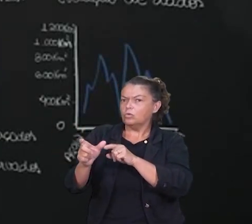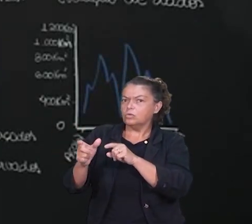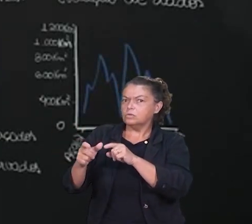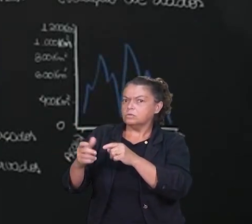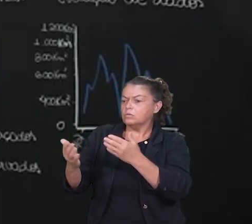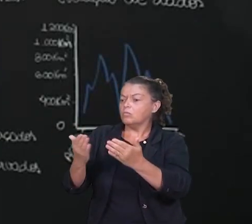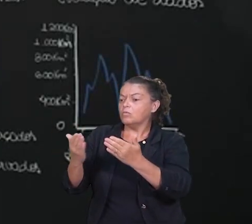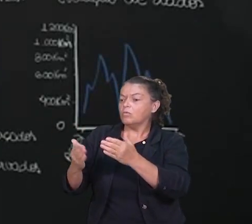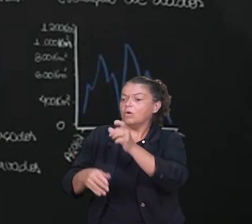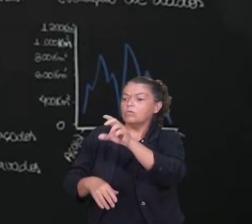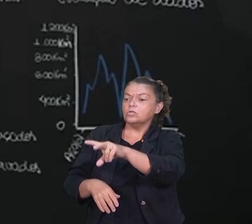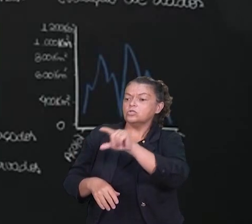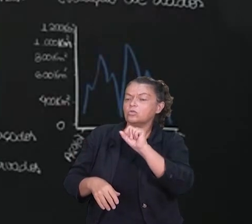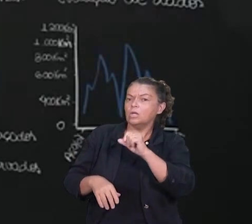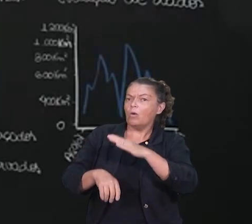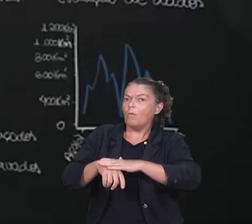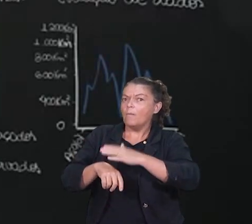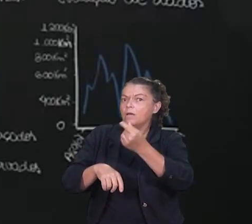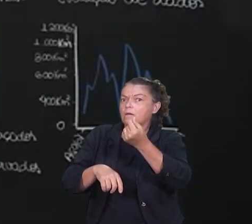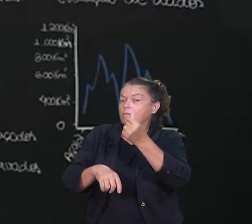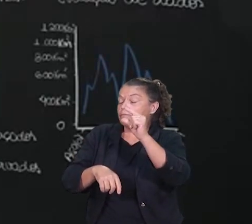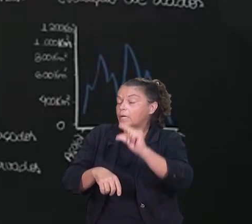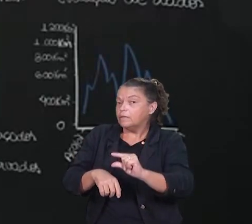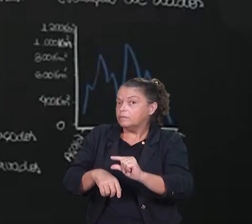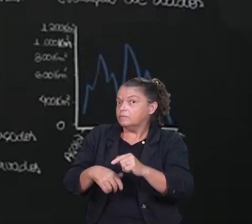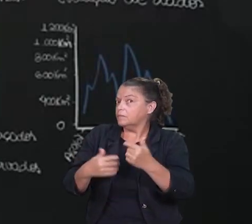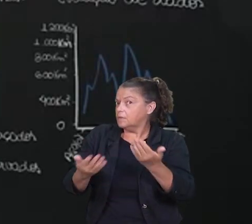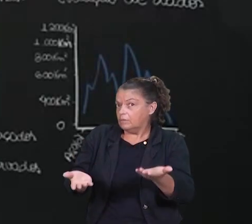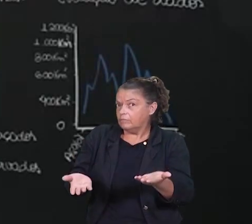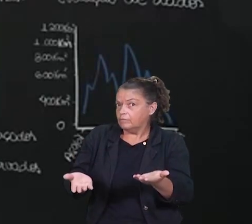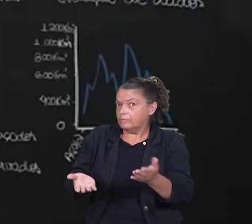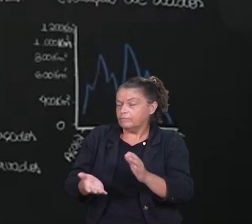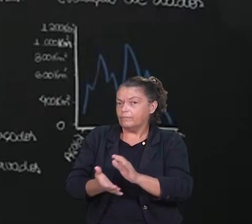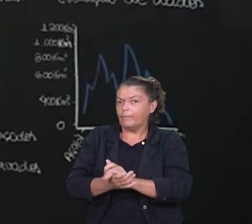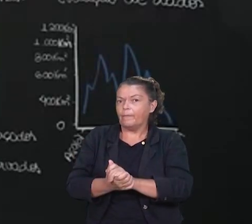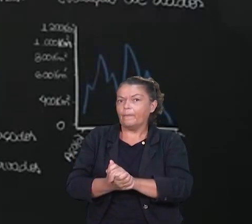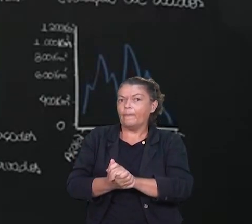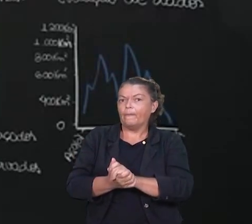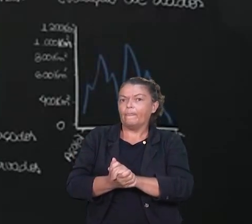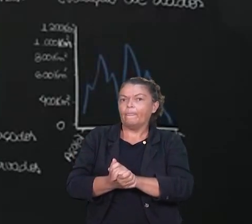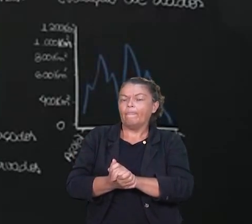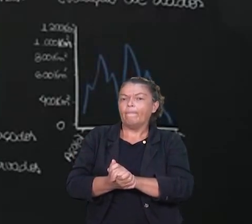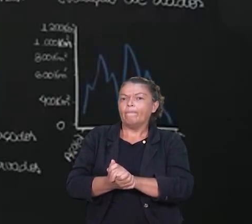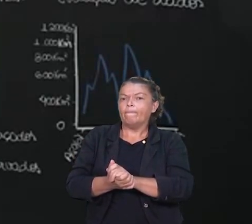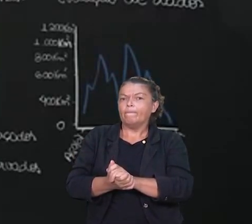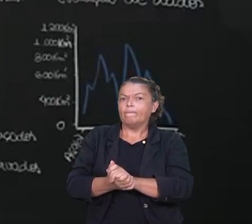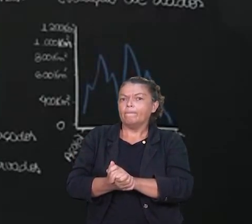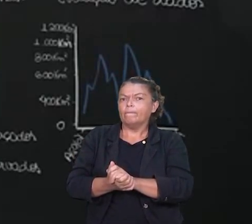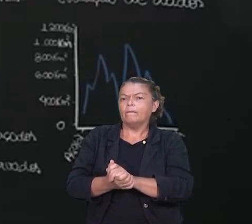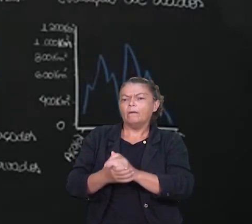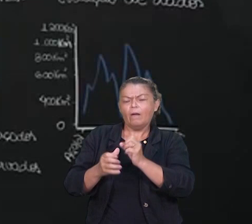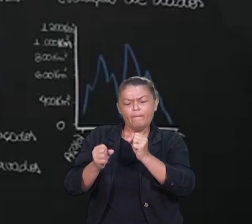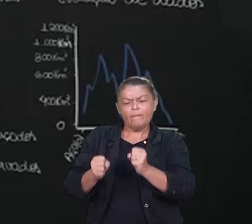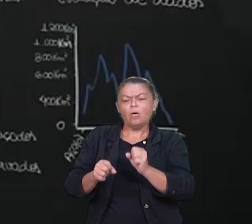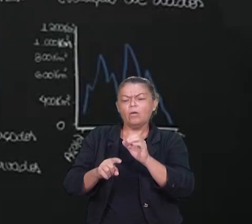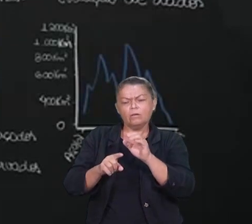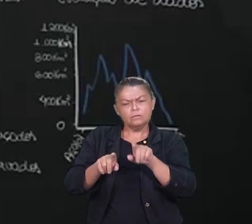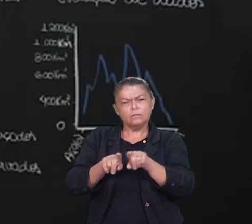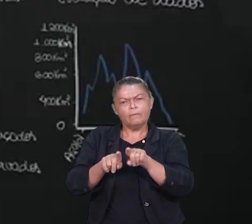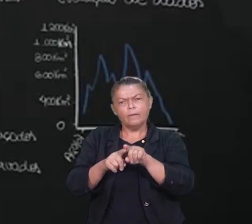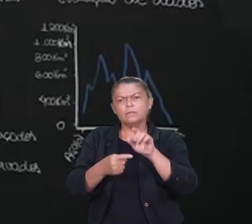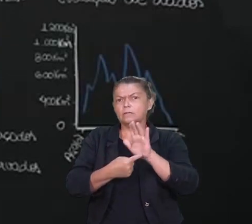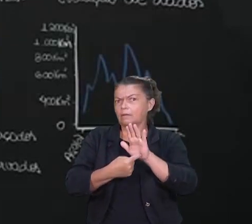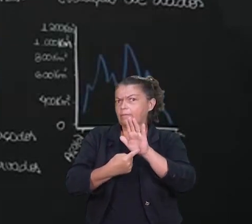aqui chocolate em barra e maçã. Não é o caso aqui desse gráfico e dessa tabela, elas não são iguais. Mas poderia ser representado aqui